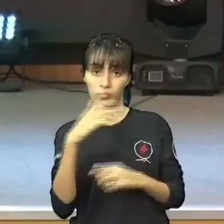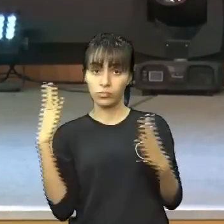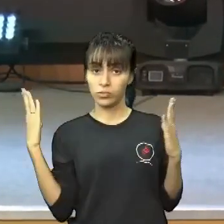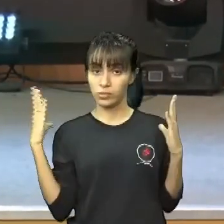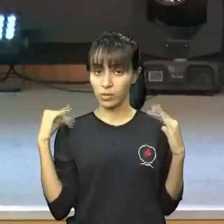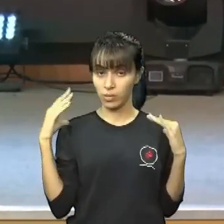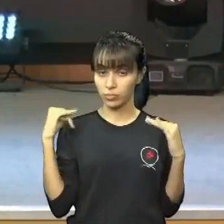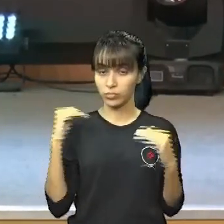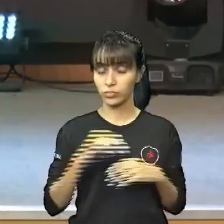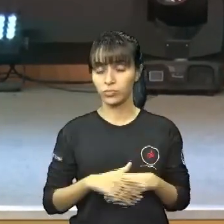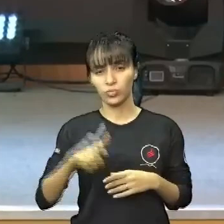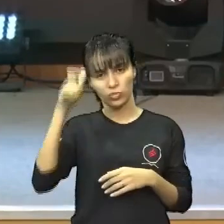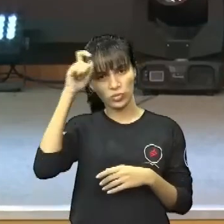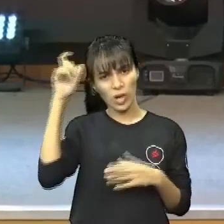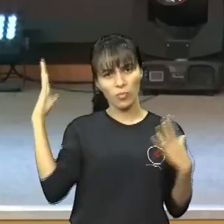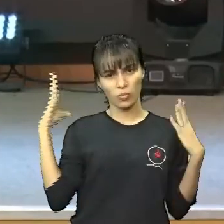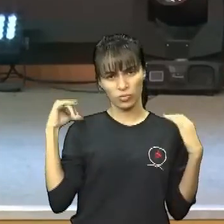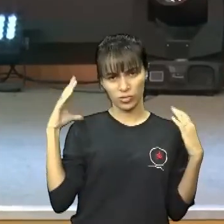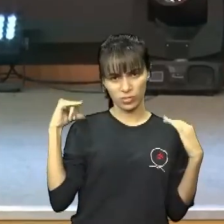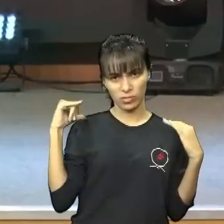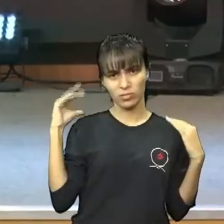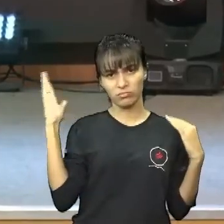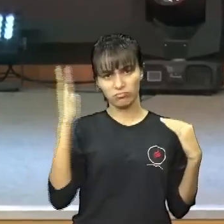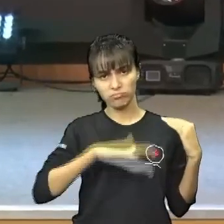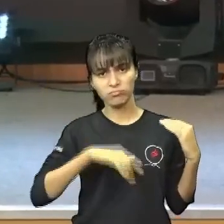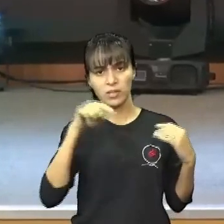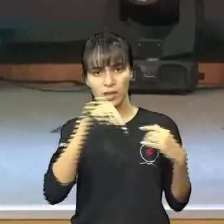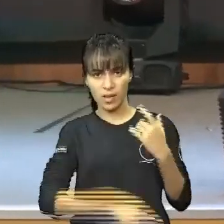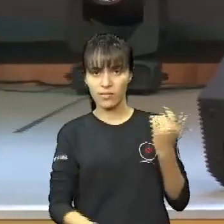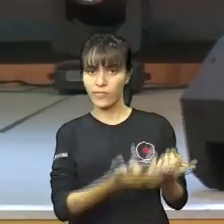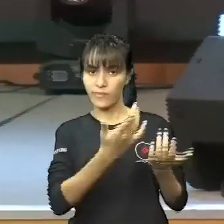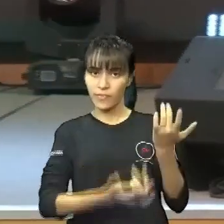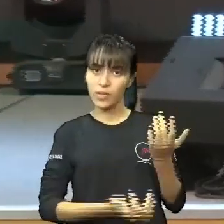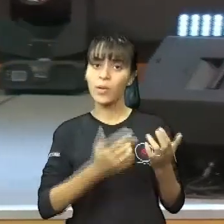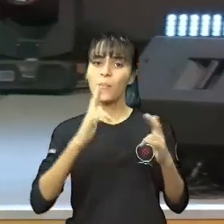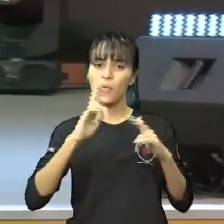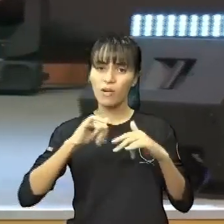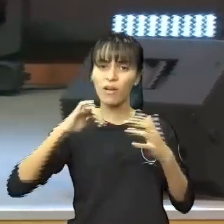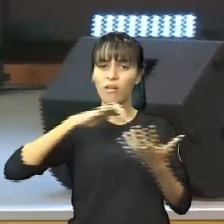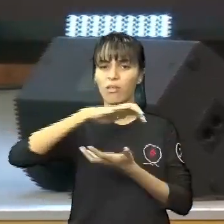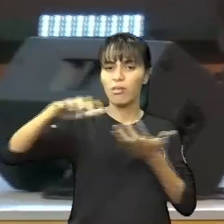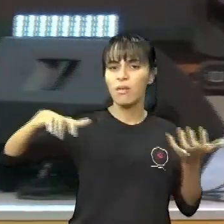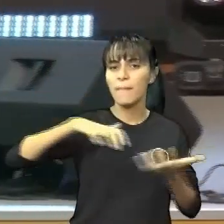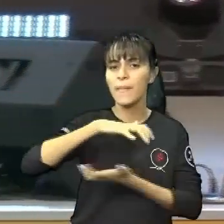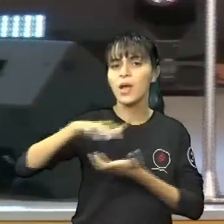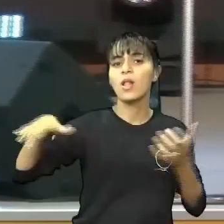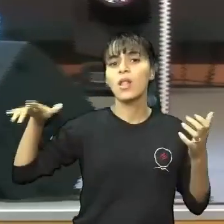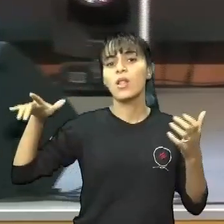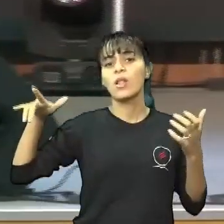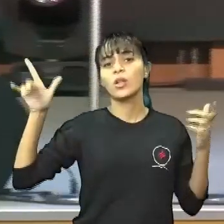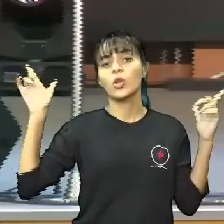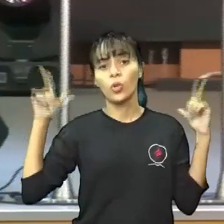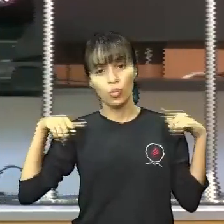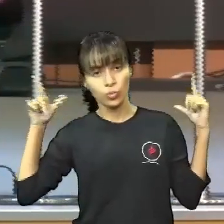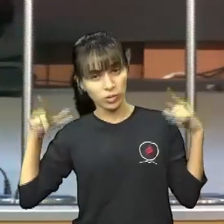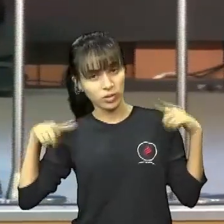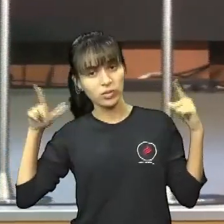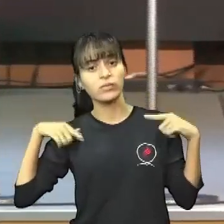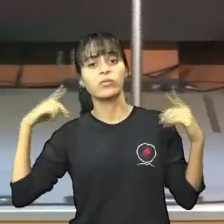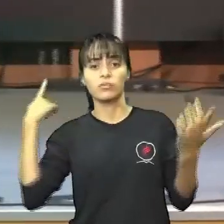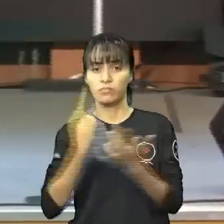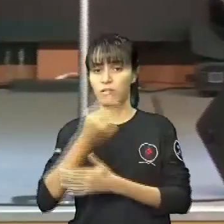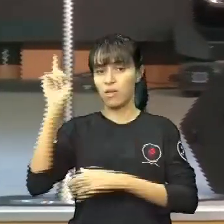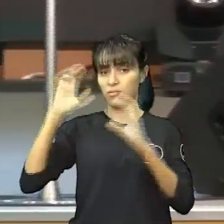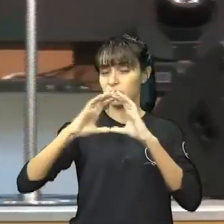é colocar o diabo e seus anjos lá pela rebelião que Lúcifer causou pela